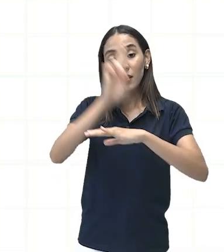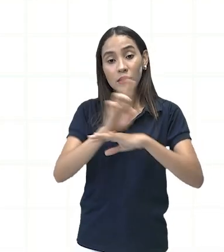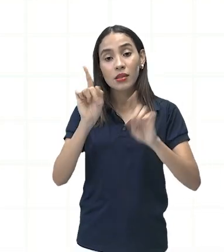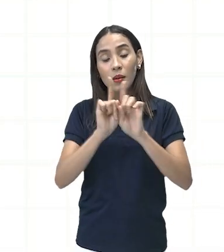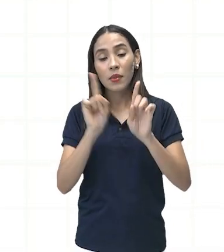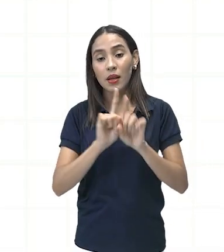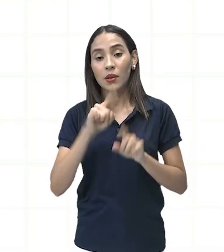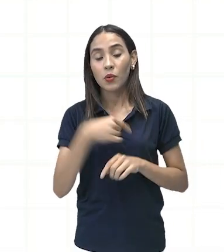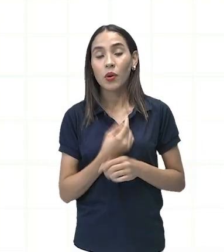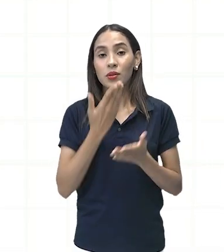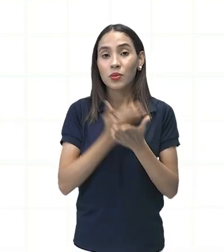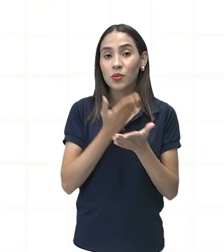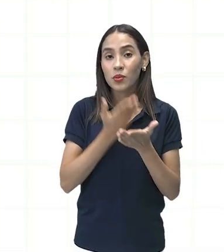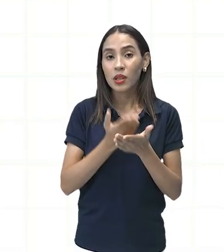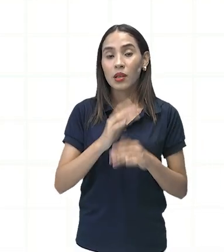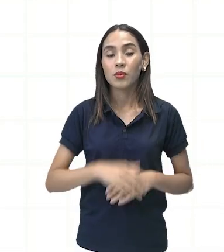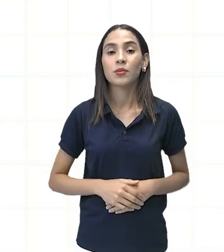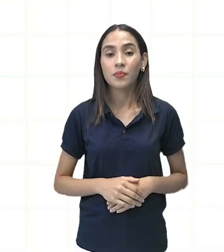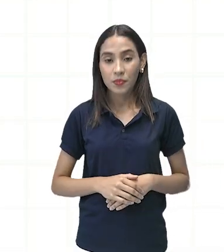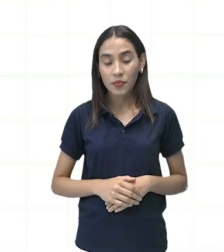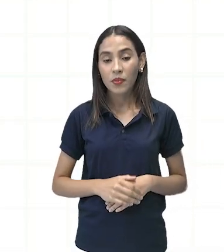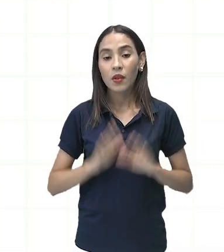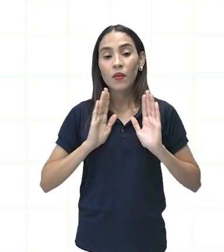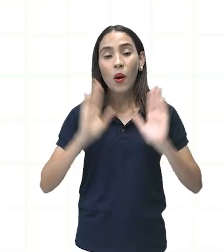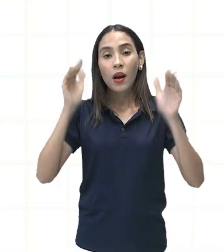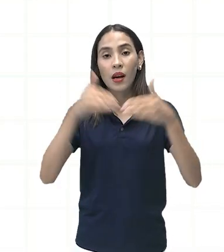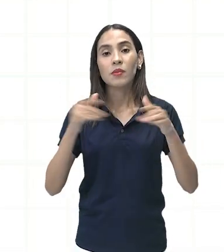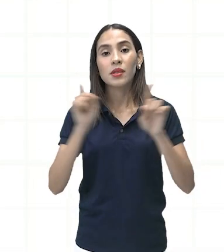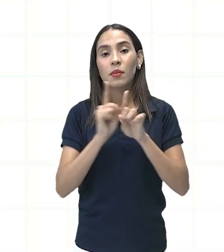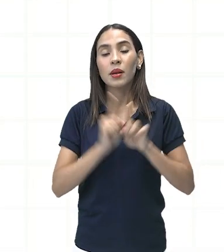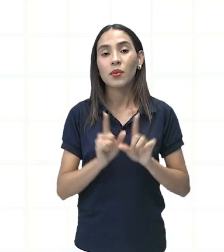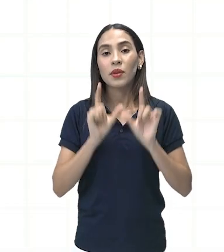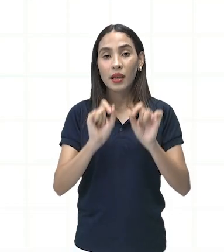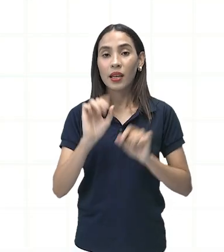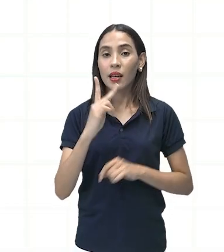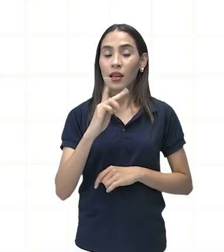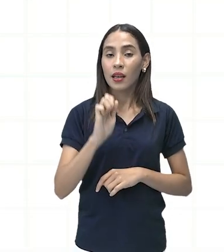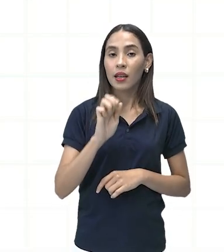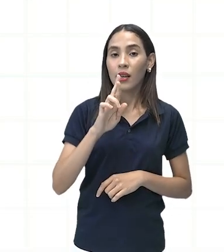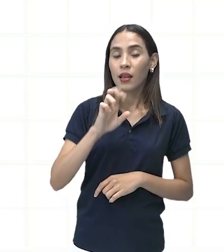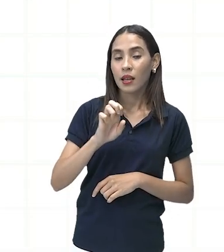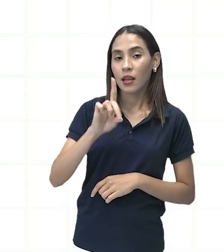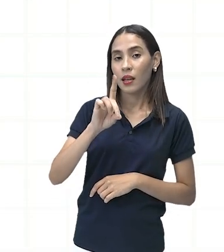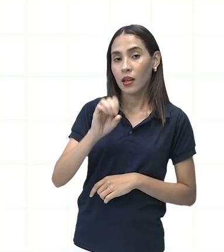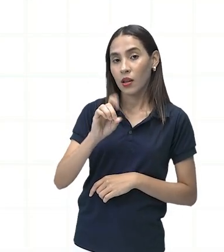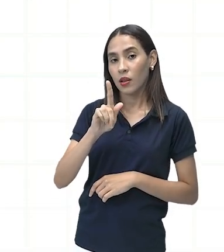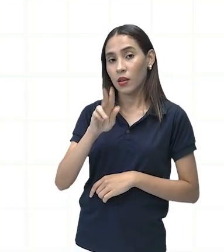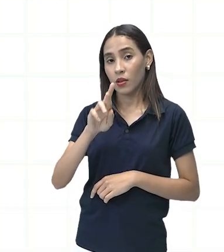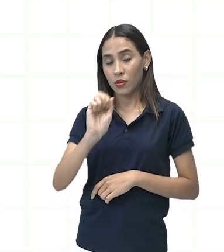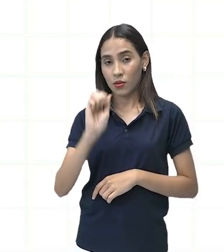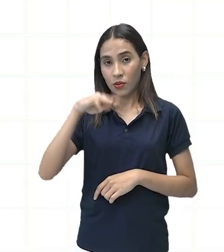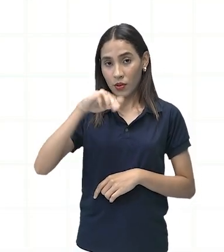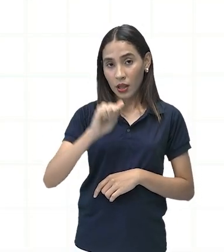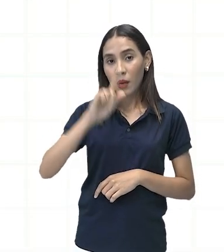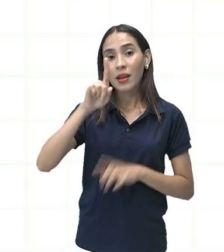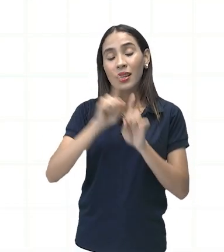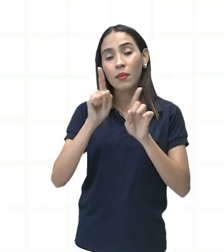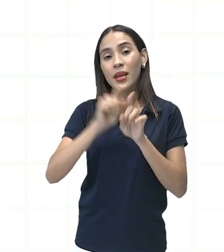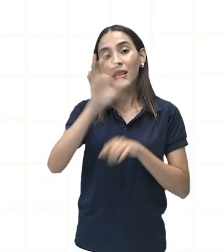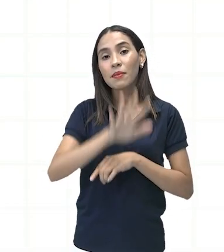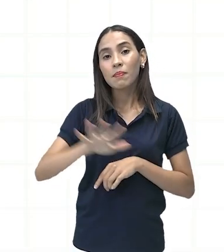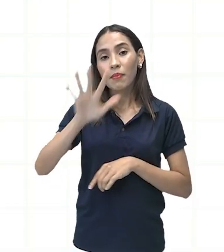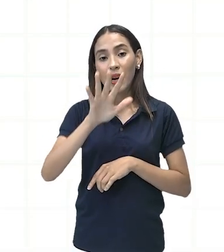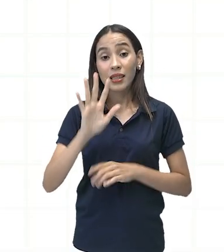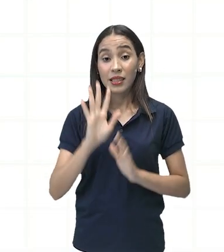que acabamos de conhecer quando nós tratamos do heredograma e dos símbolos que aparecem